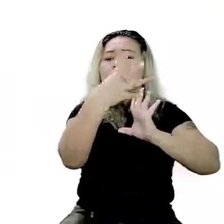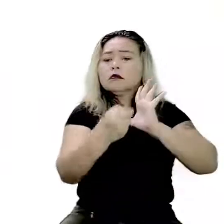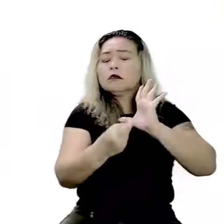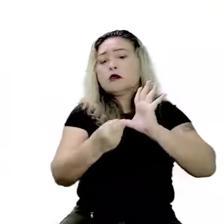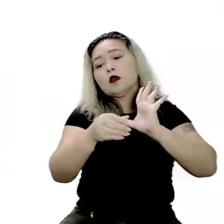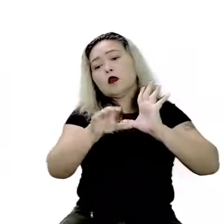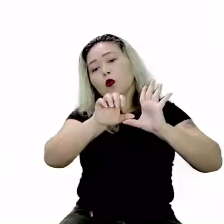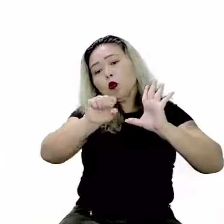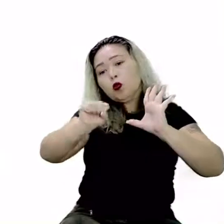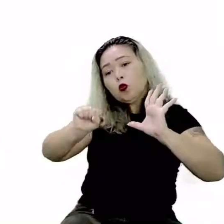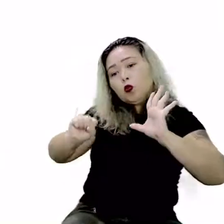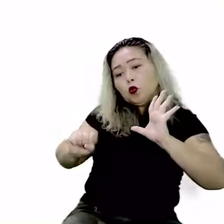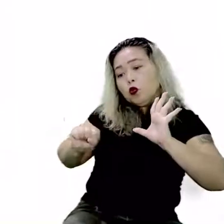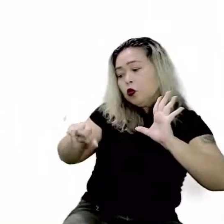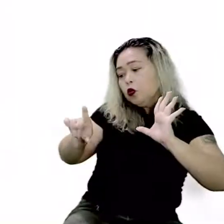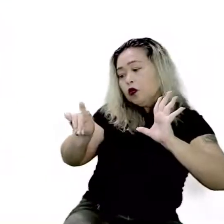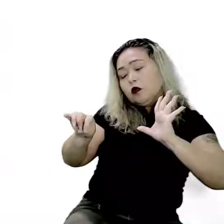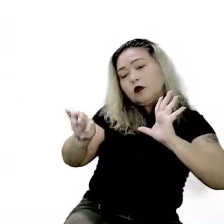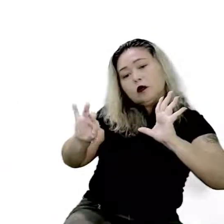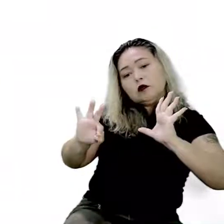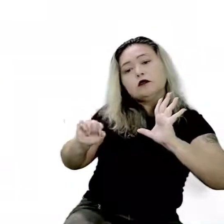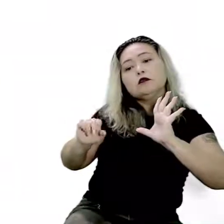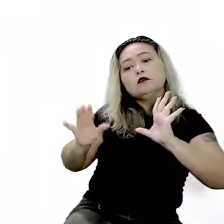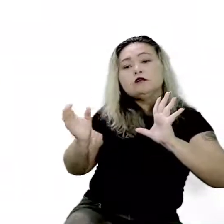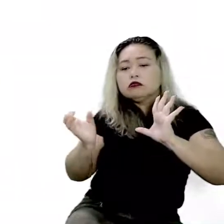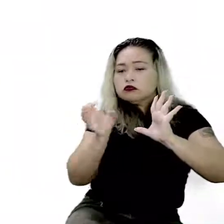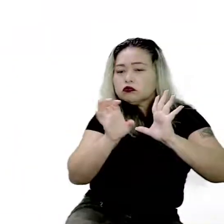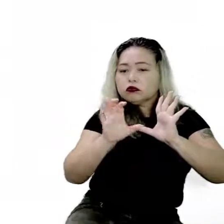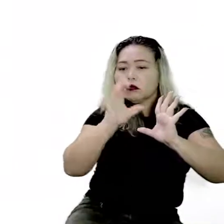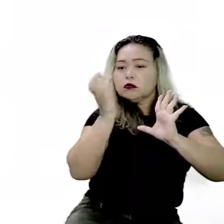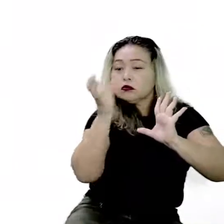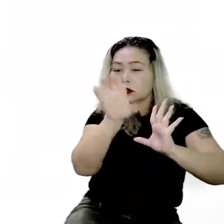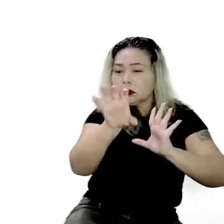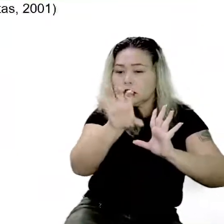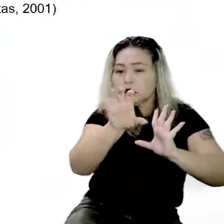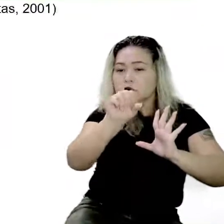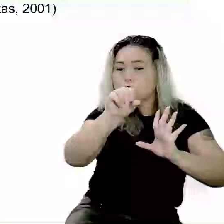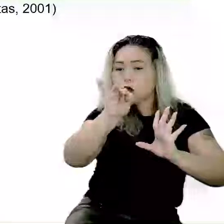com o sudeste do Brasil, passando pelo centro-oeste, ok?